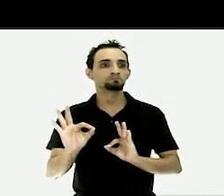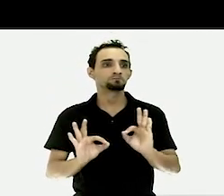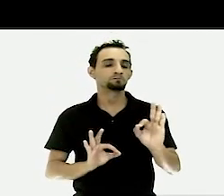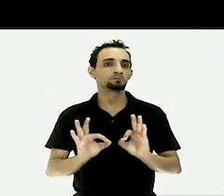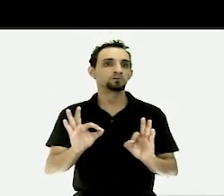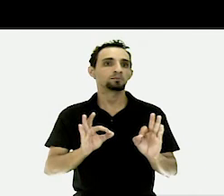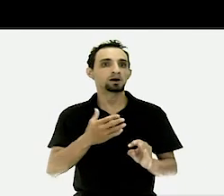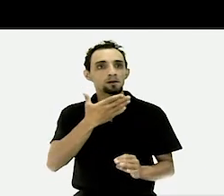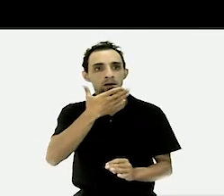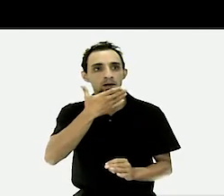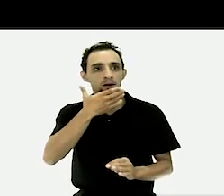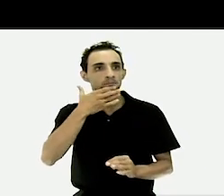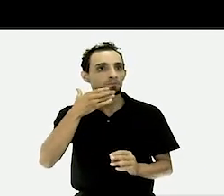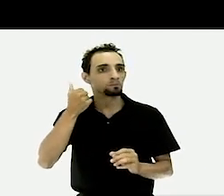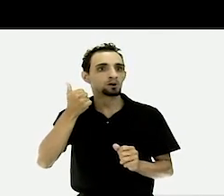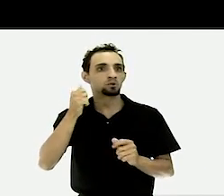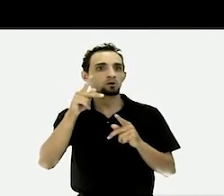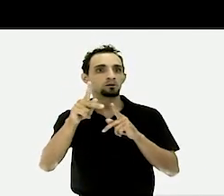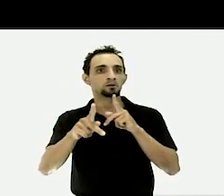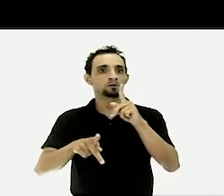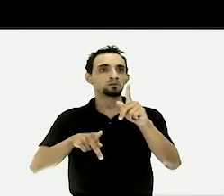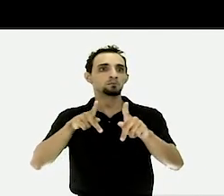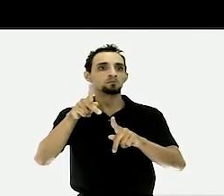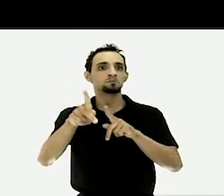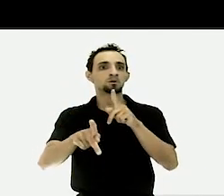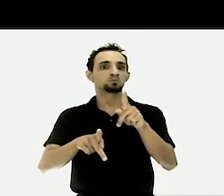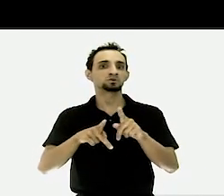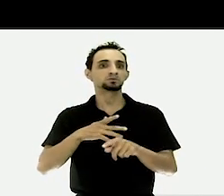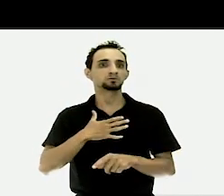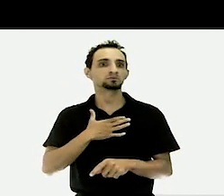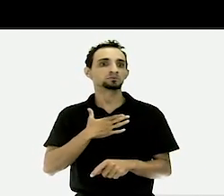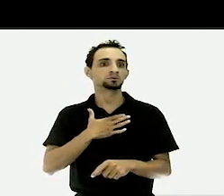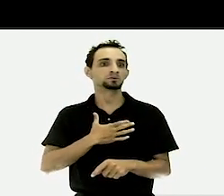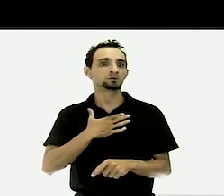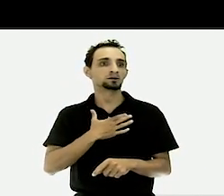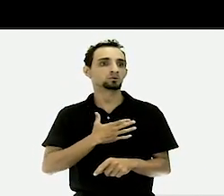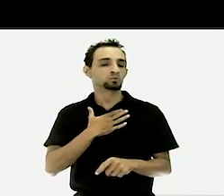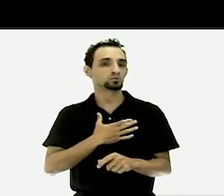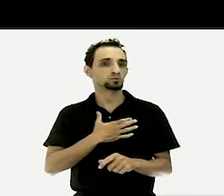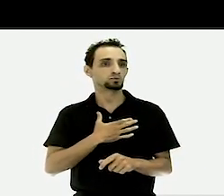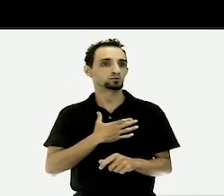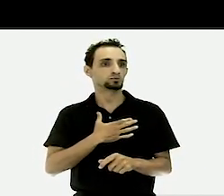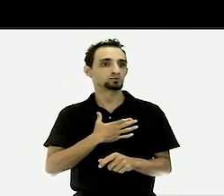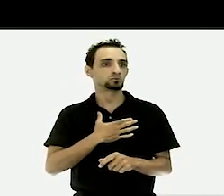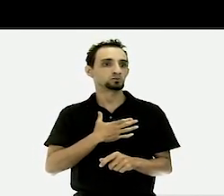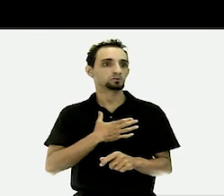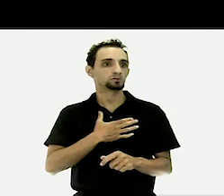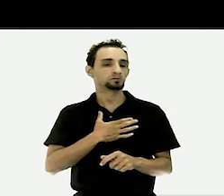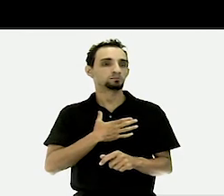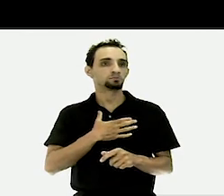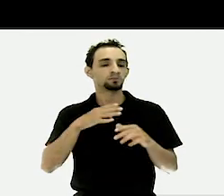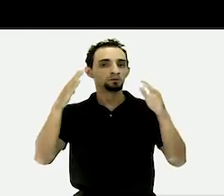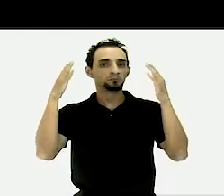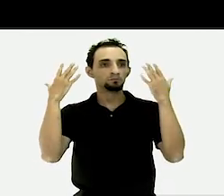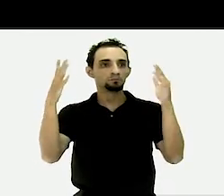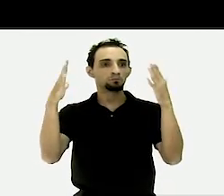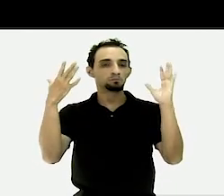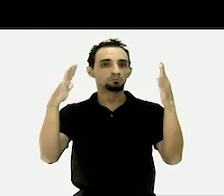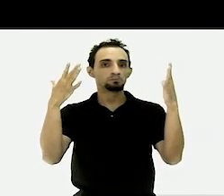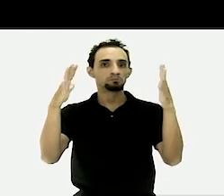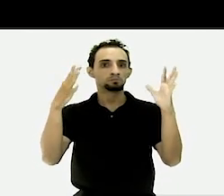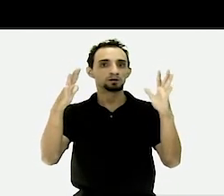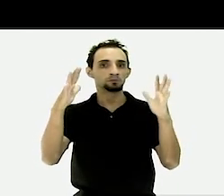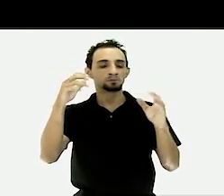Felizmente, conseguimos mais esse feito para essa cidade. Missão cumprida, parabéns, Fernando, parabéns à equipe do